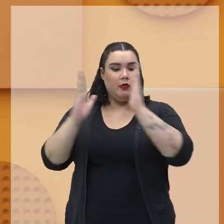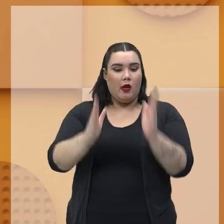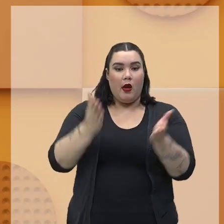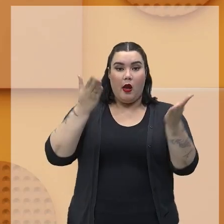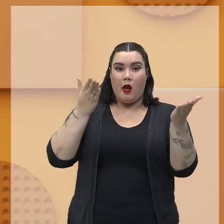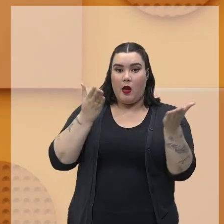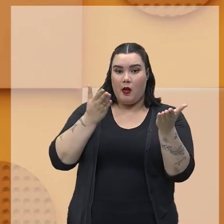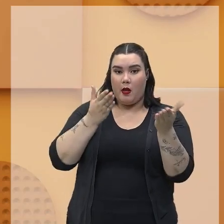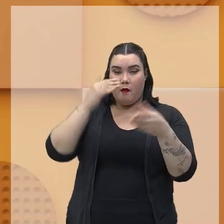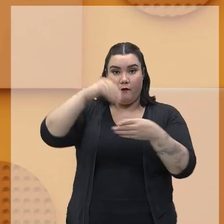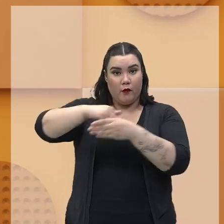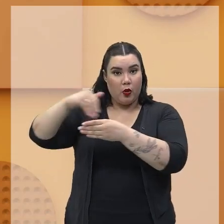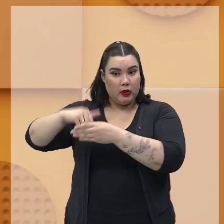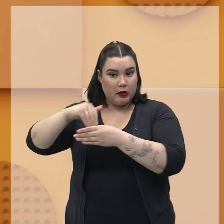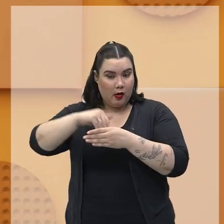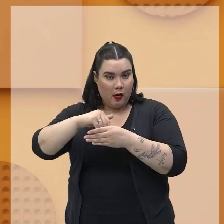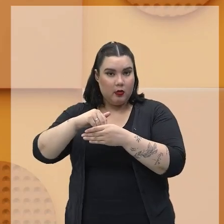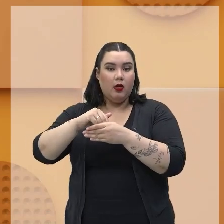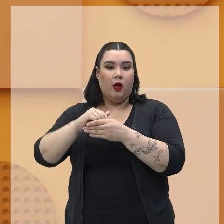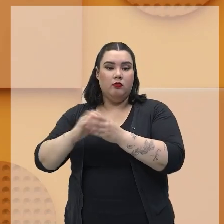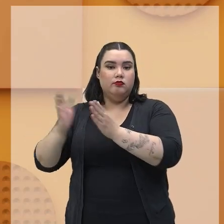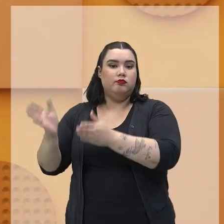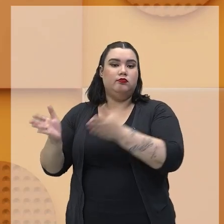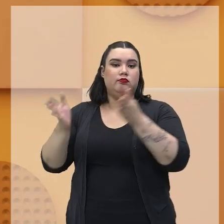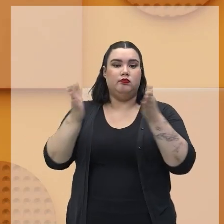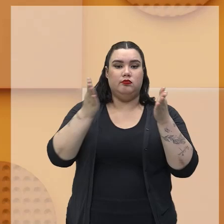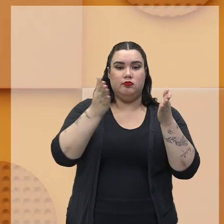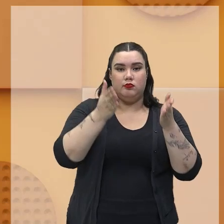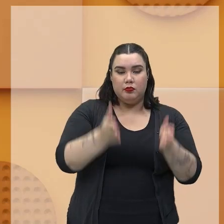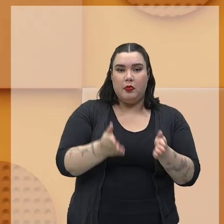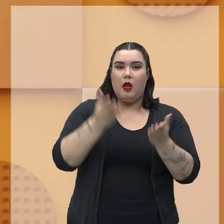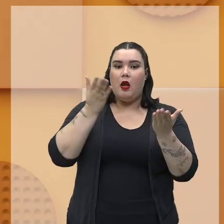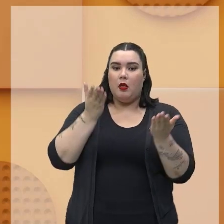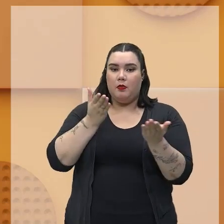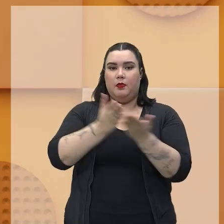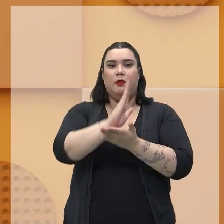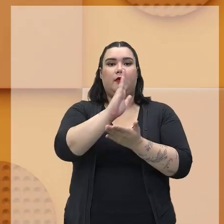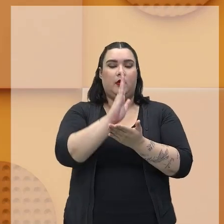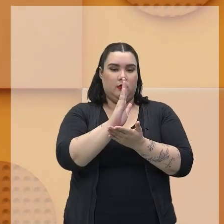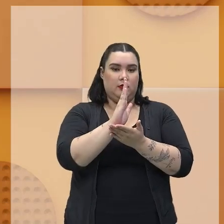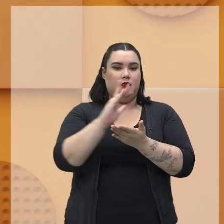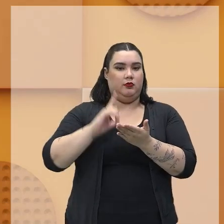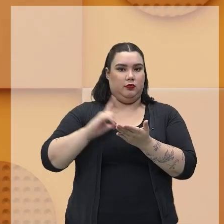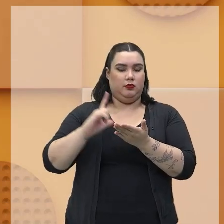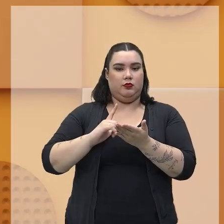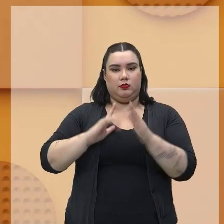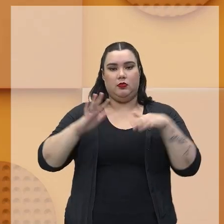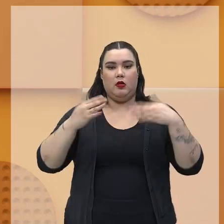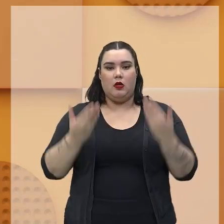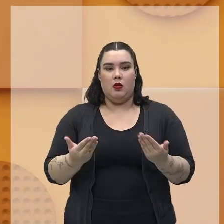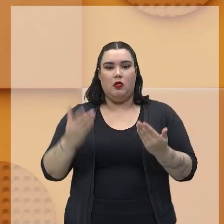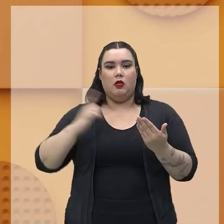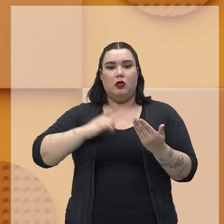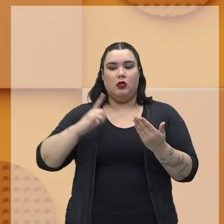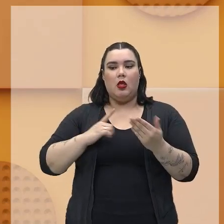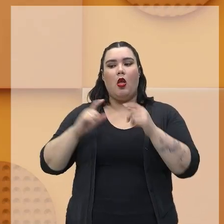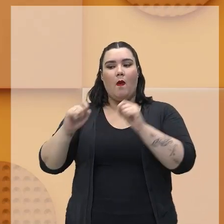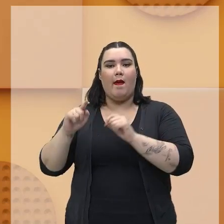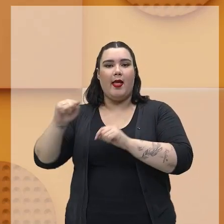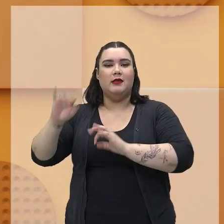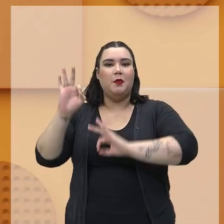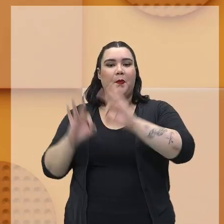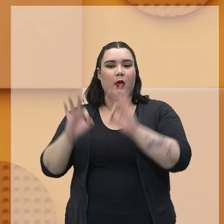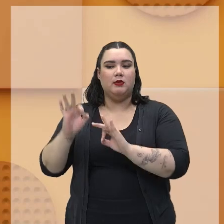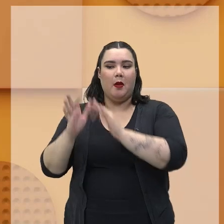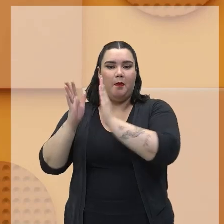aprovada, ou melhor, votada posteriormente e posteriormente ainda aprovada. Então passou pelo rito, a gente diz